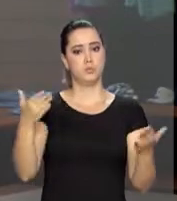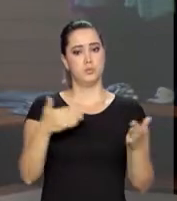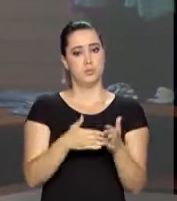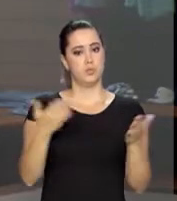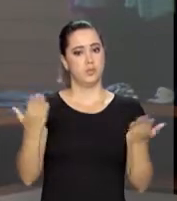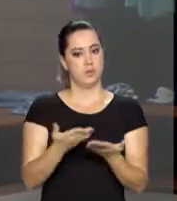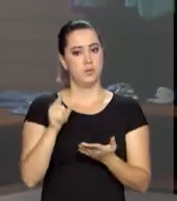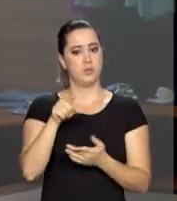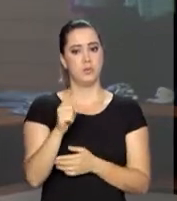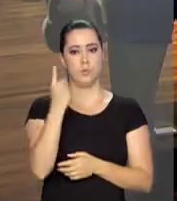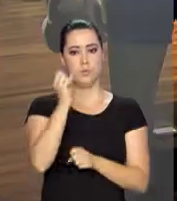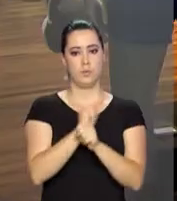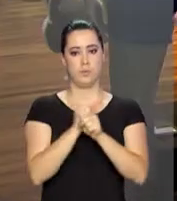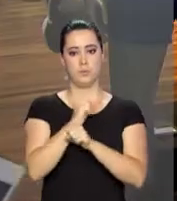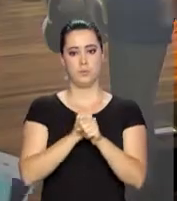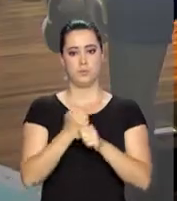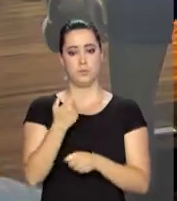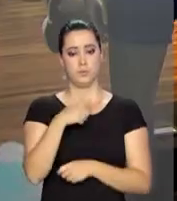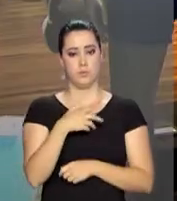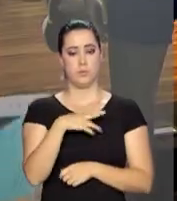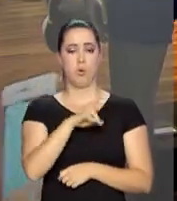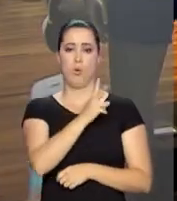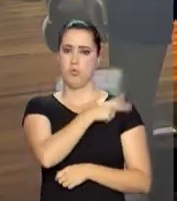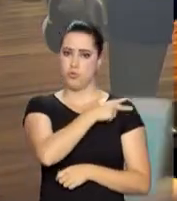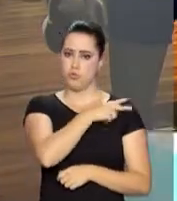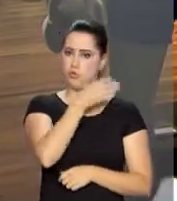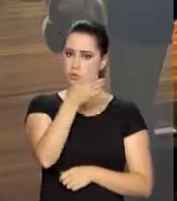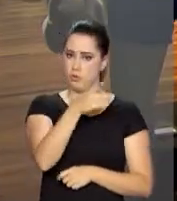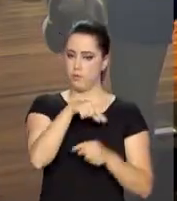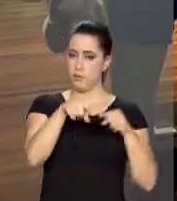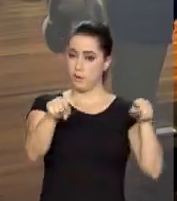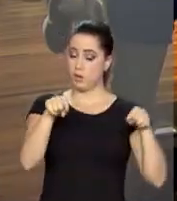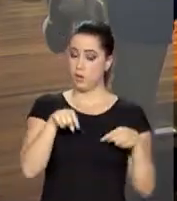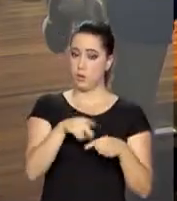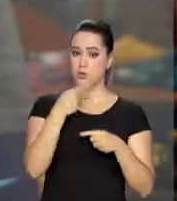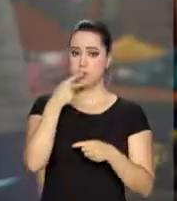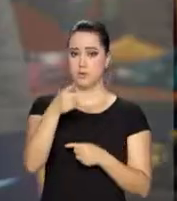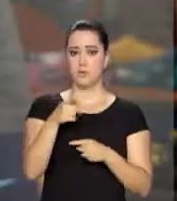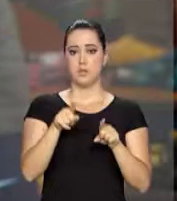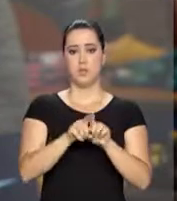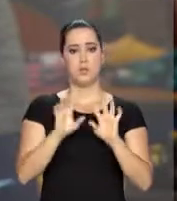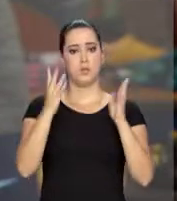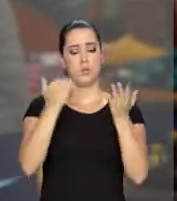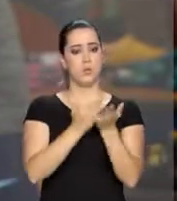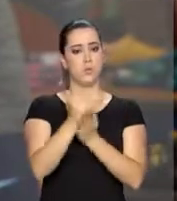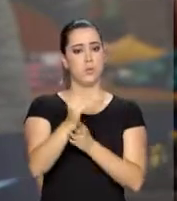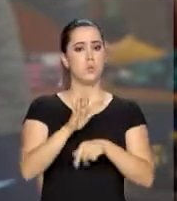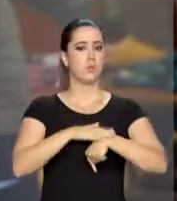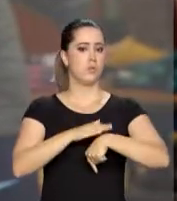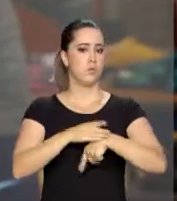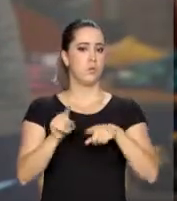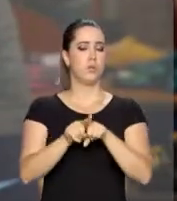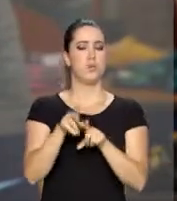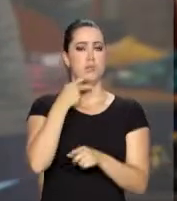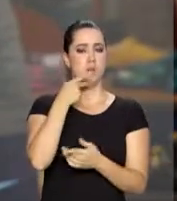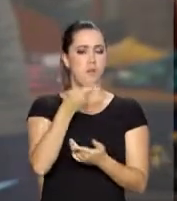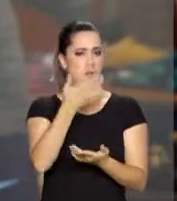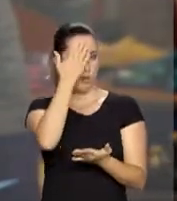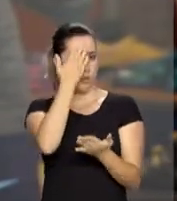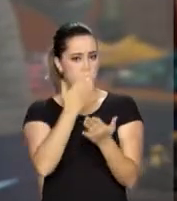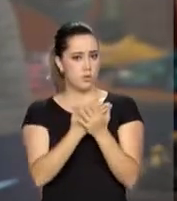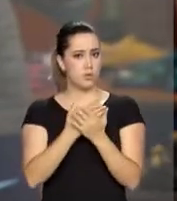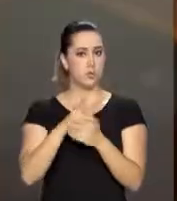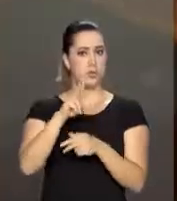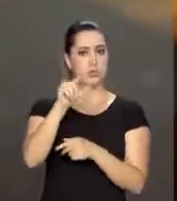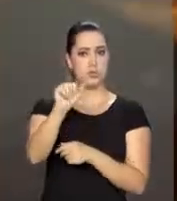hoje para fazer um ano o gerente da loja em que anderson trabalha jean também começou como temporário ele acredita que as